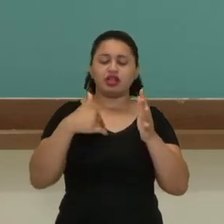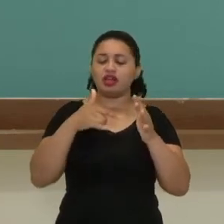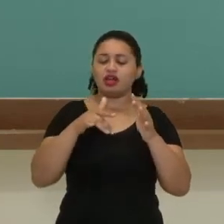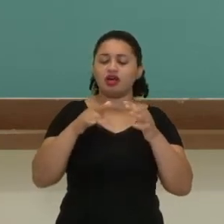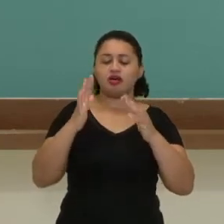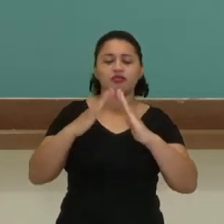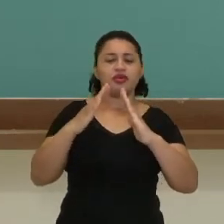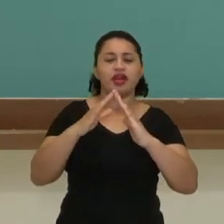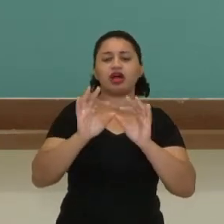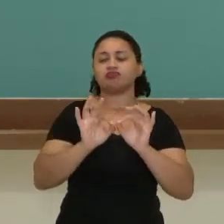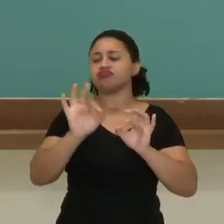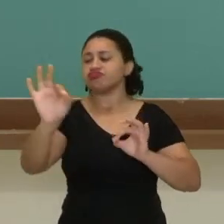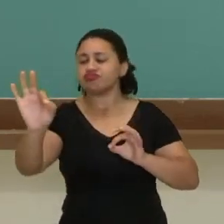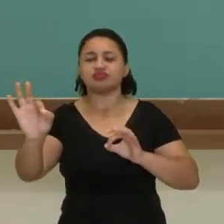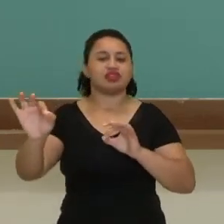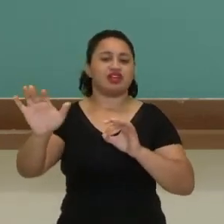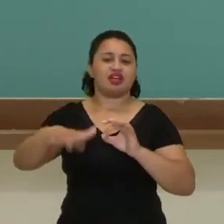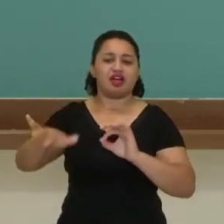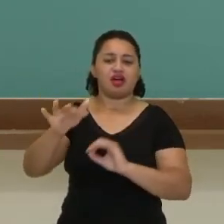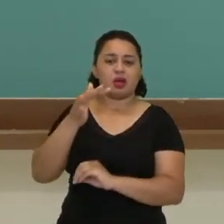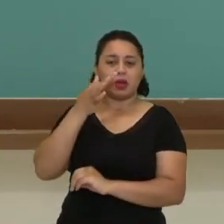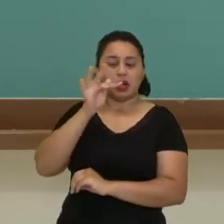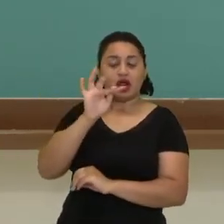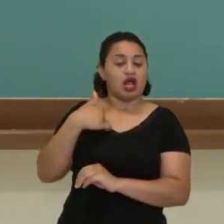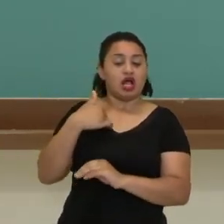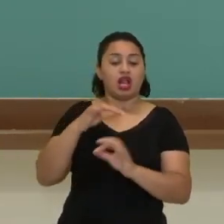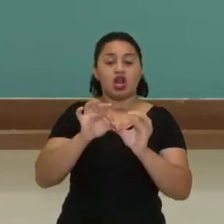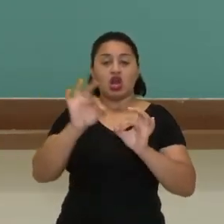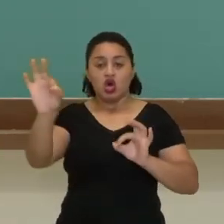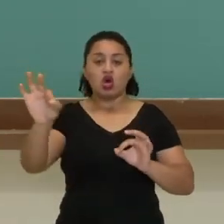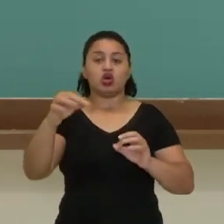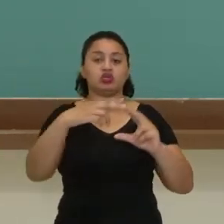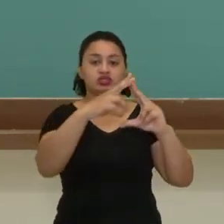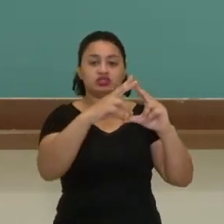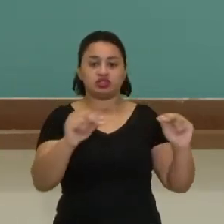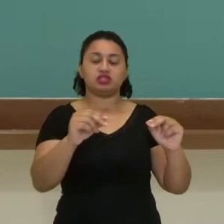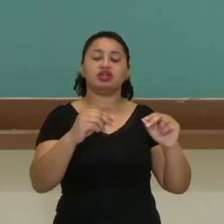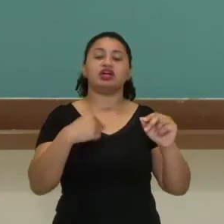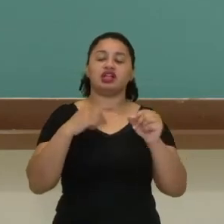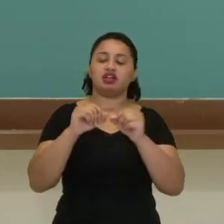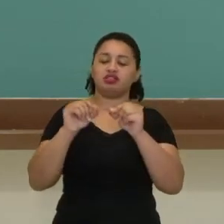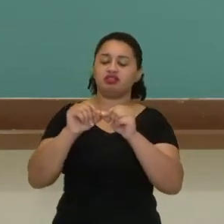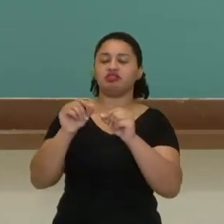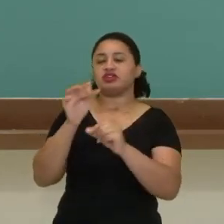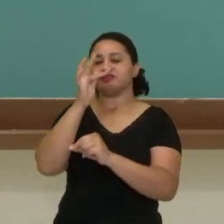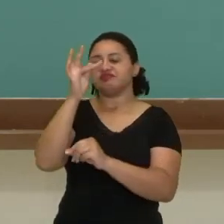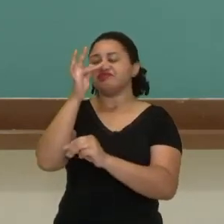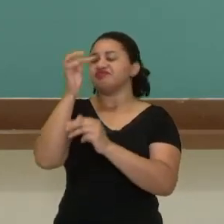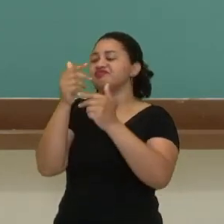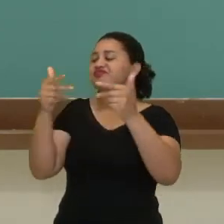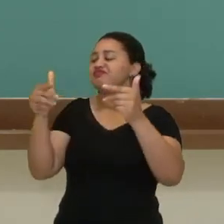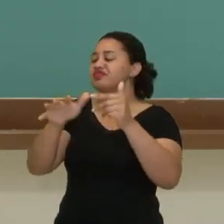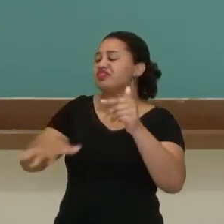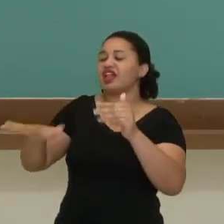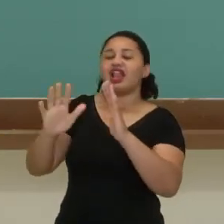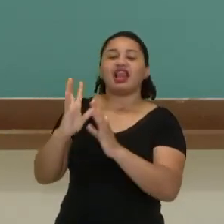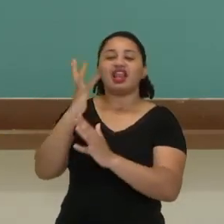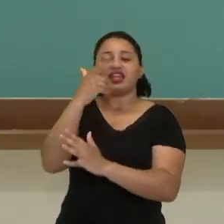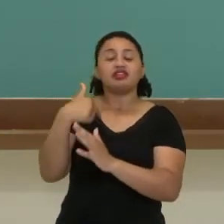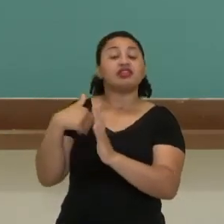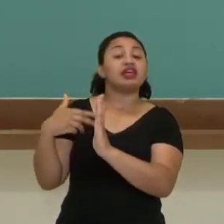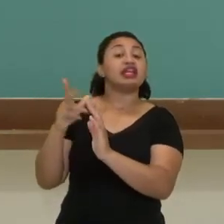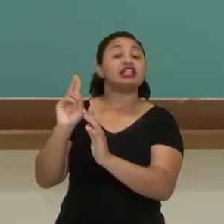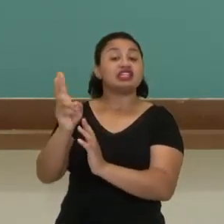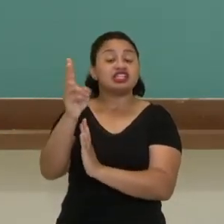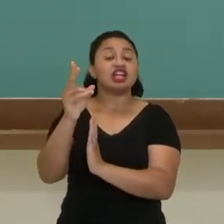no interior da França, né? Longe de Paris. E ele construiu um lindo jardim na casa dele e ele pintava aquele jardim, sabe?